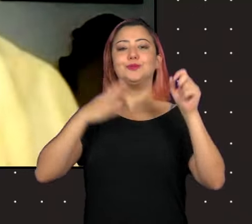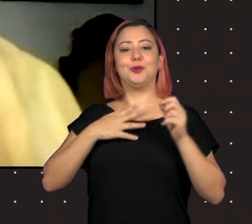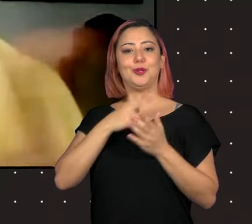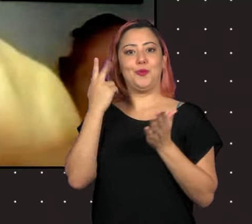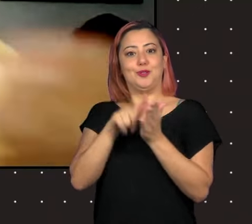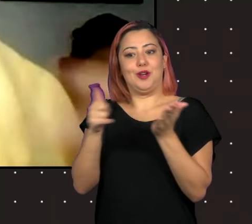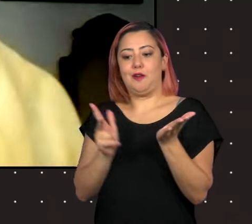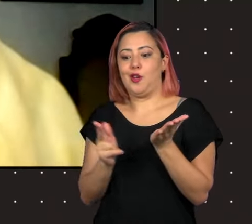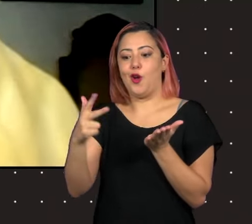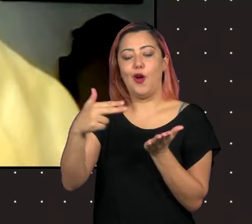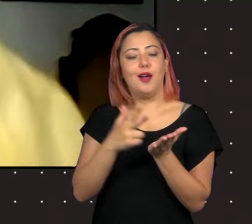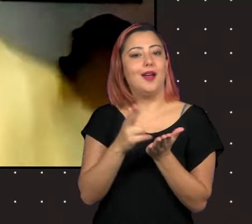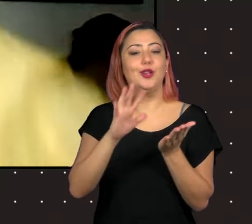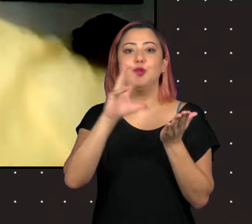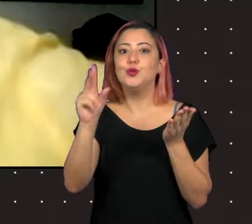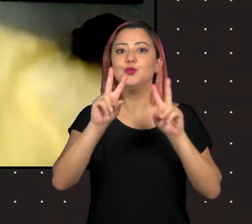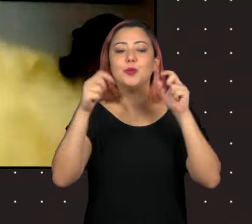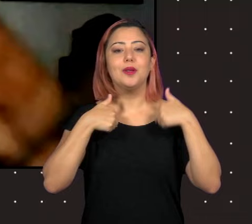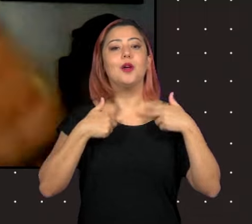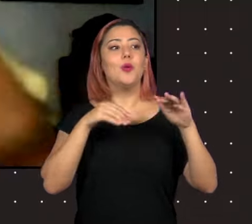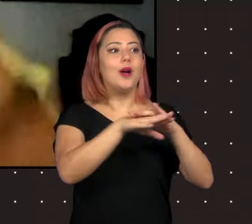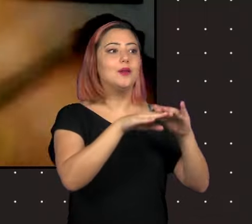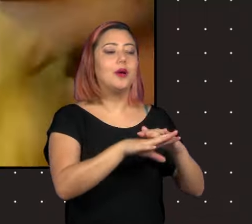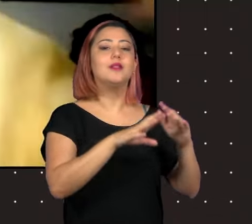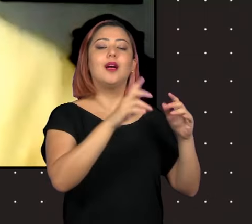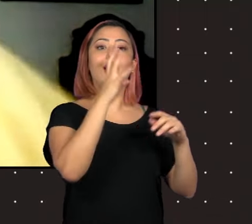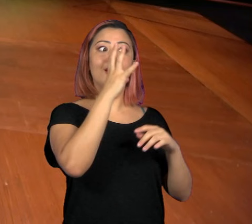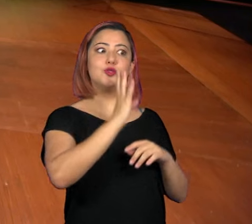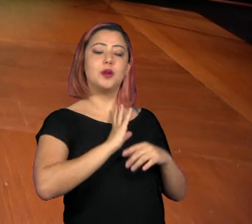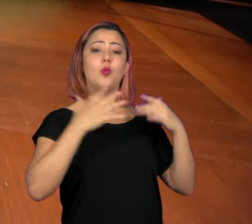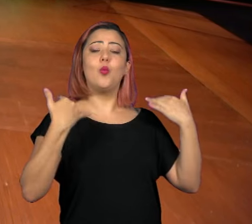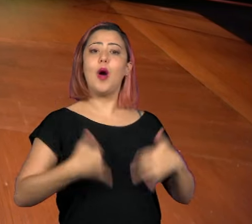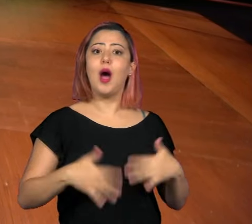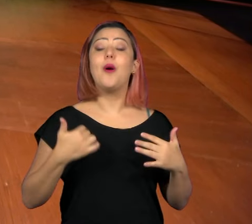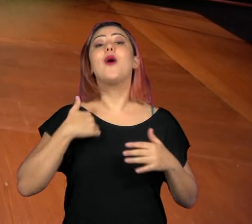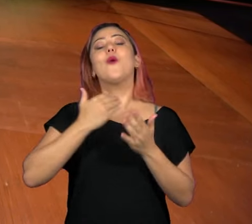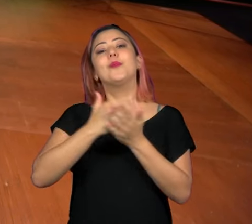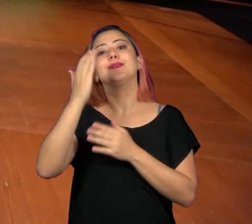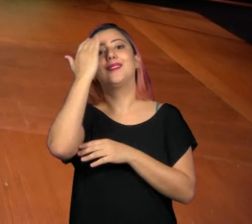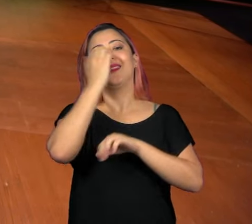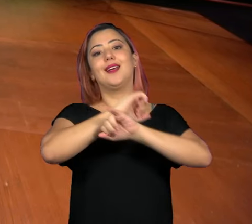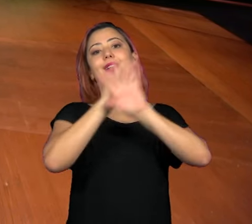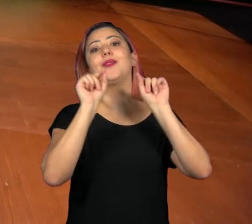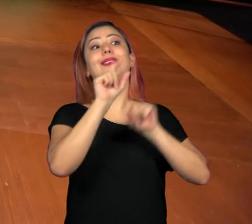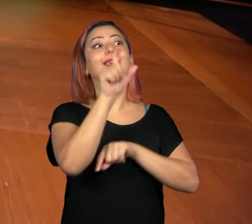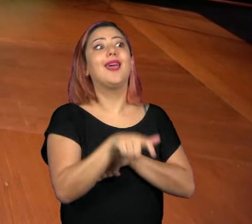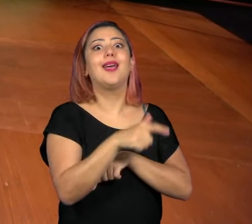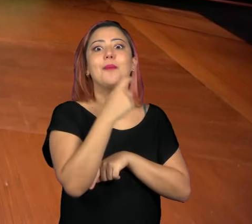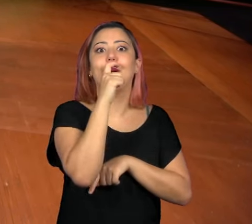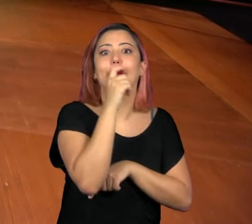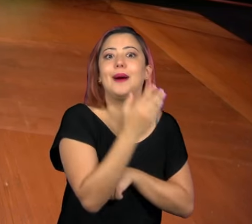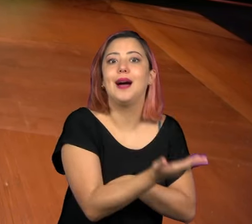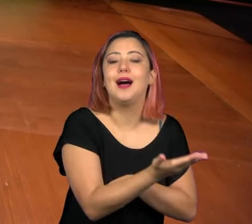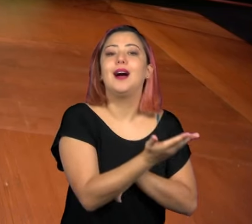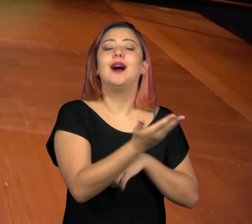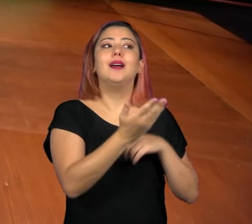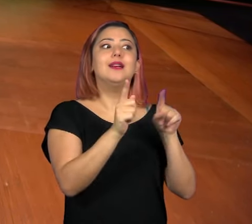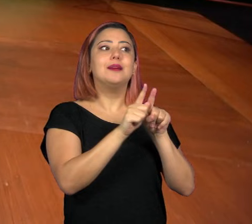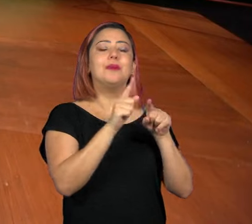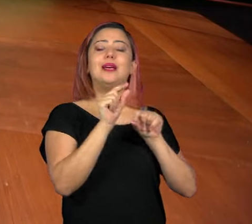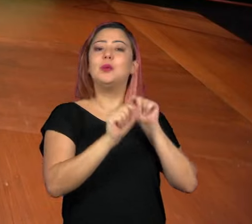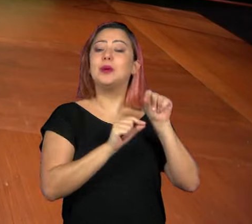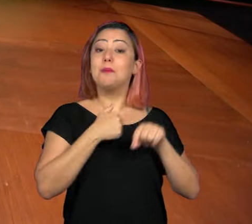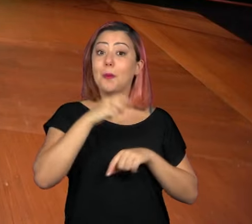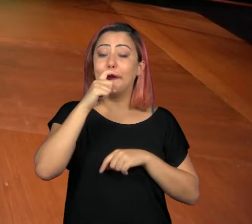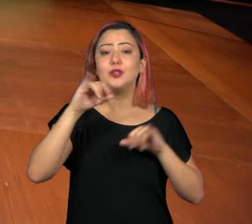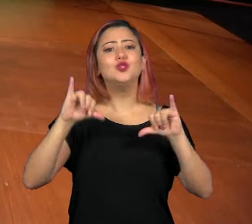uma admiração gigantesca para ele, entendia. Passei a entender a dificuldade dele, o que esse homem deve ter